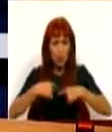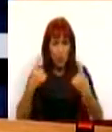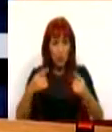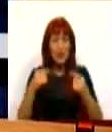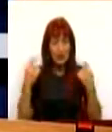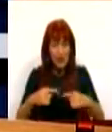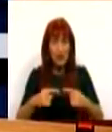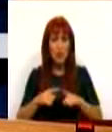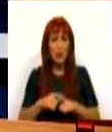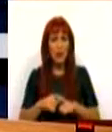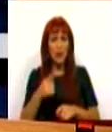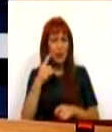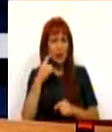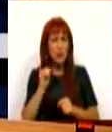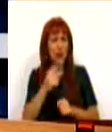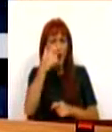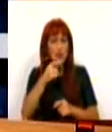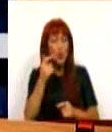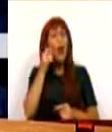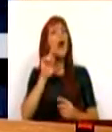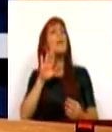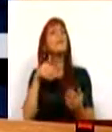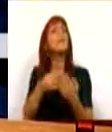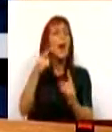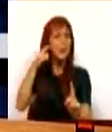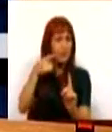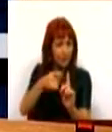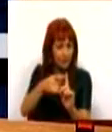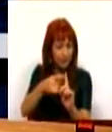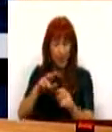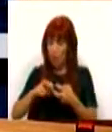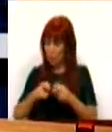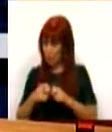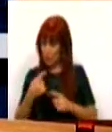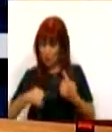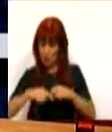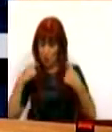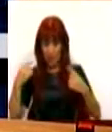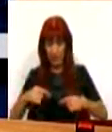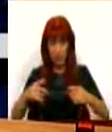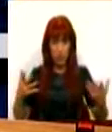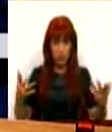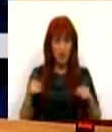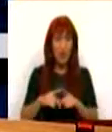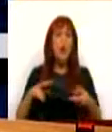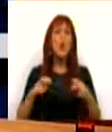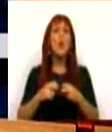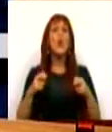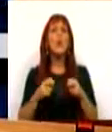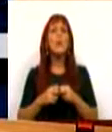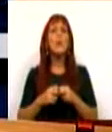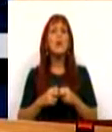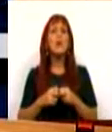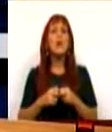e tenham atenção às pessoas a quem se destina. Um dos problemas que nós hoje temos é o problema